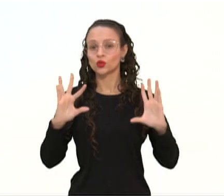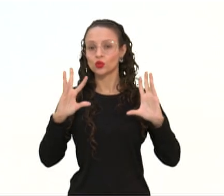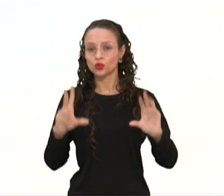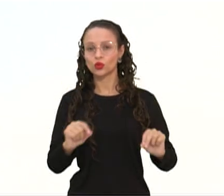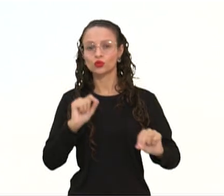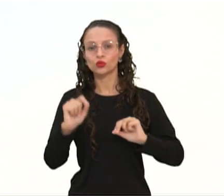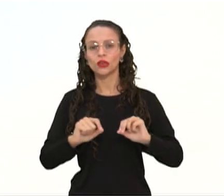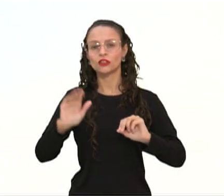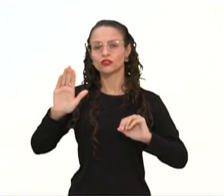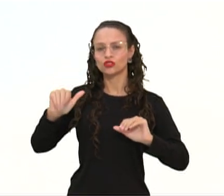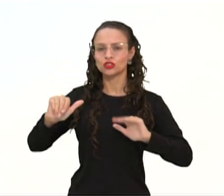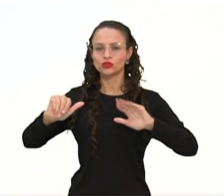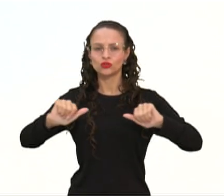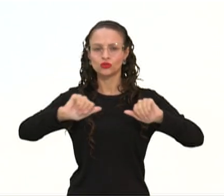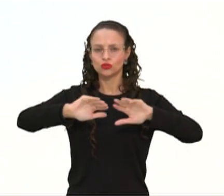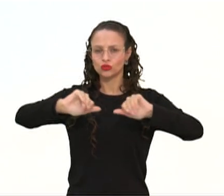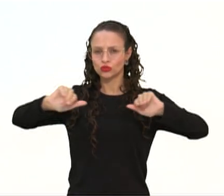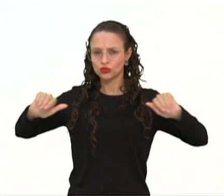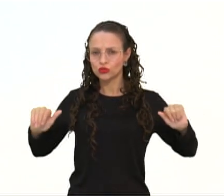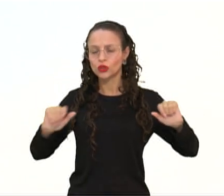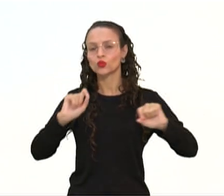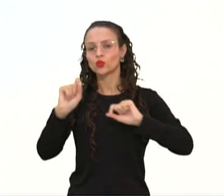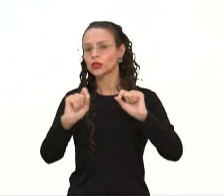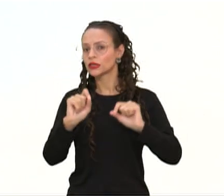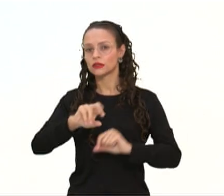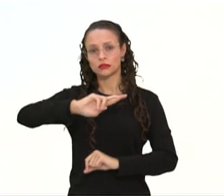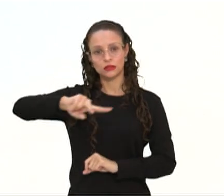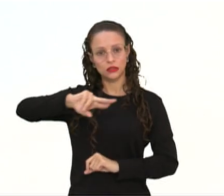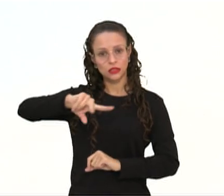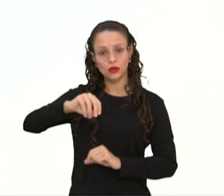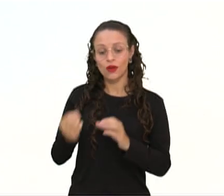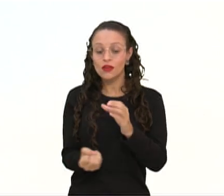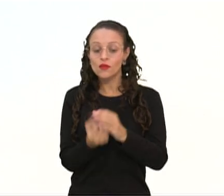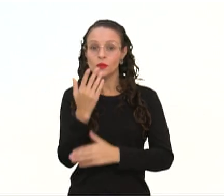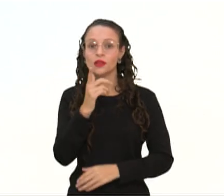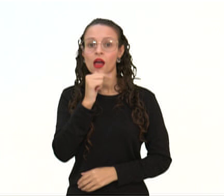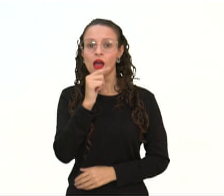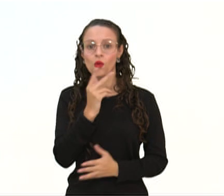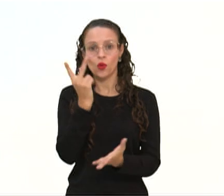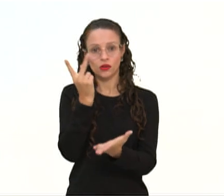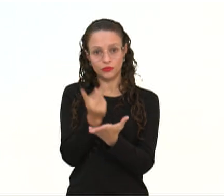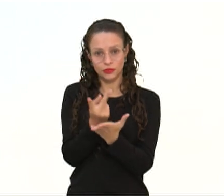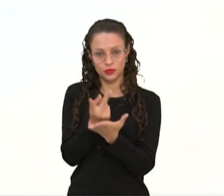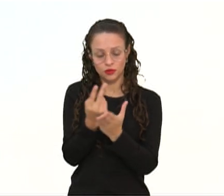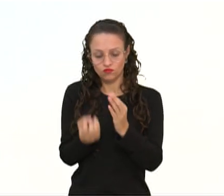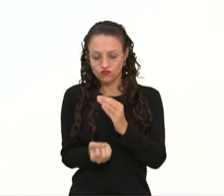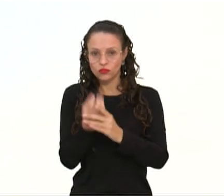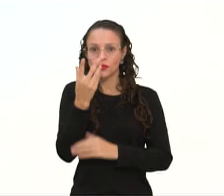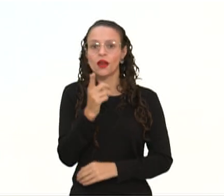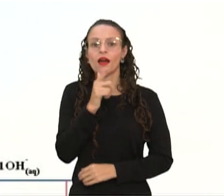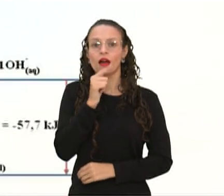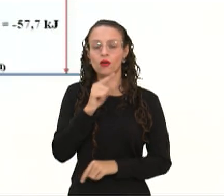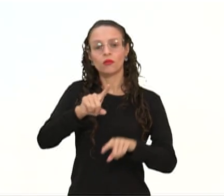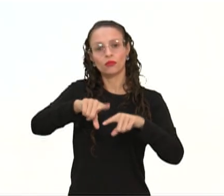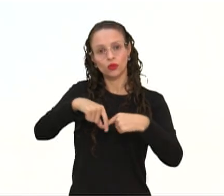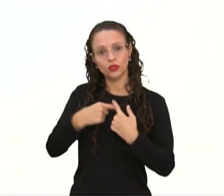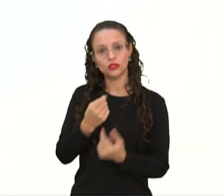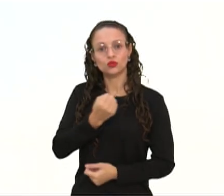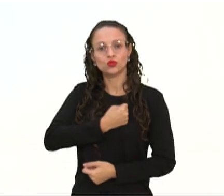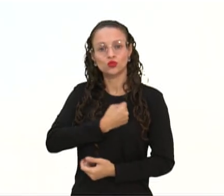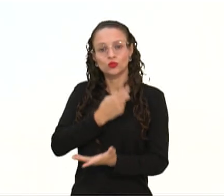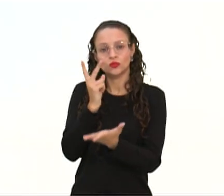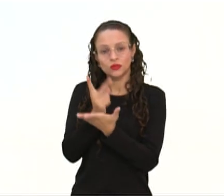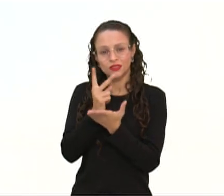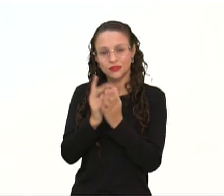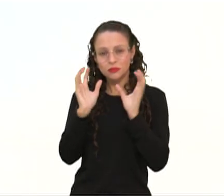são eliminados, os outros que não fazem parte da formação da água, e eu tenho sempre a formação da água, por isso o valor é sempre esse.